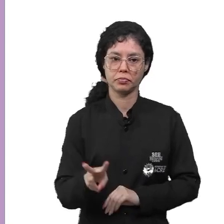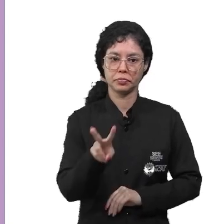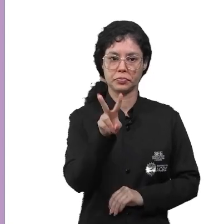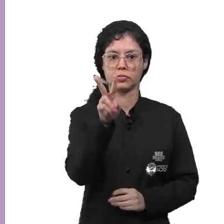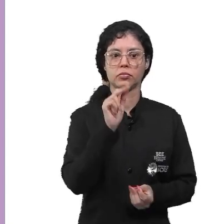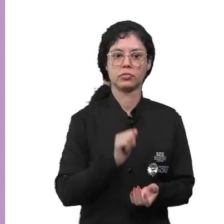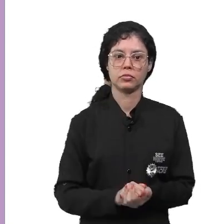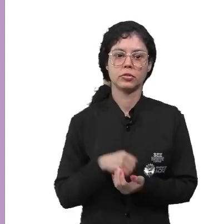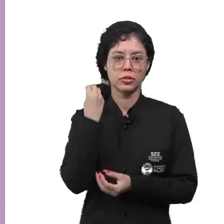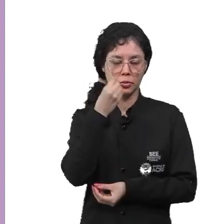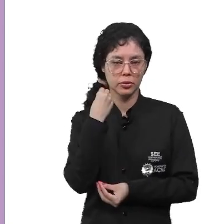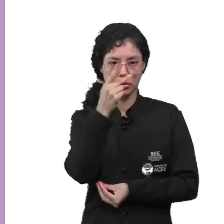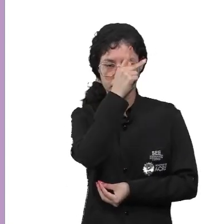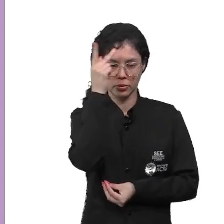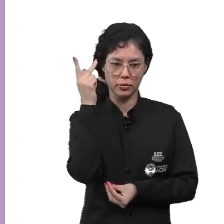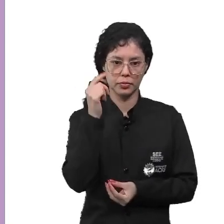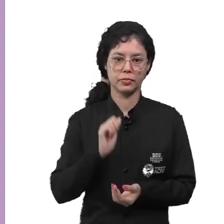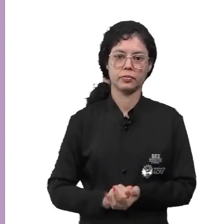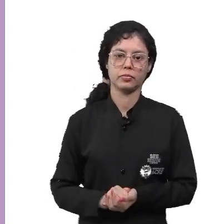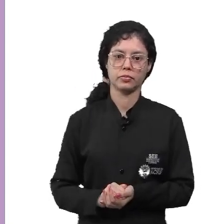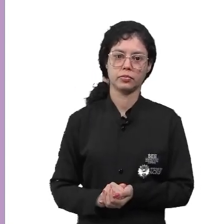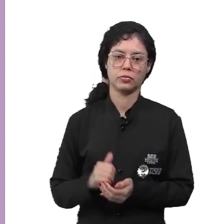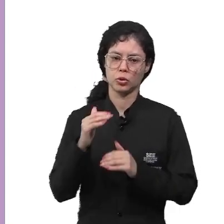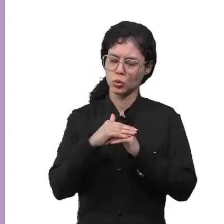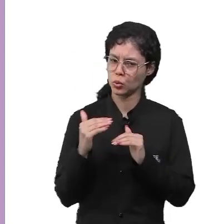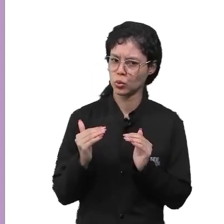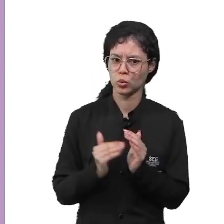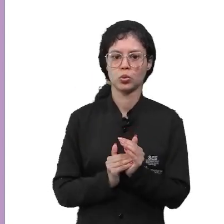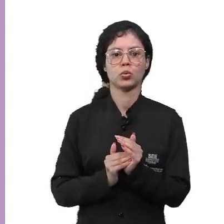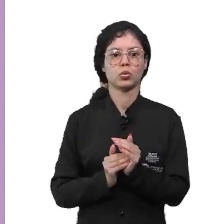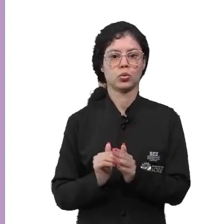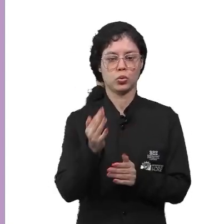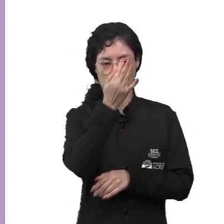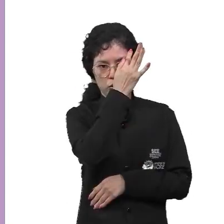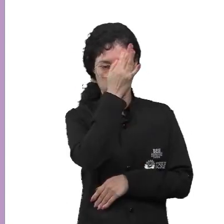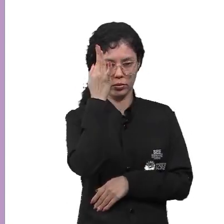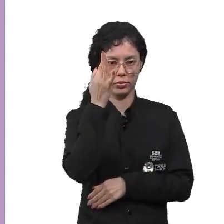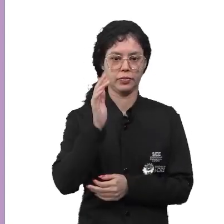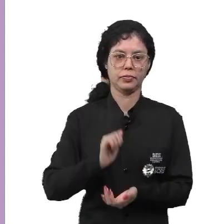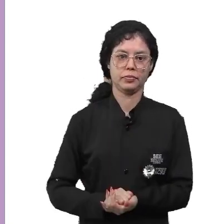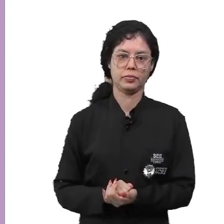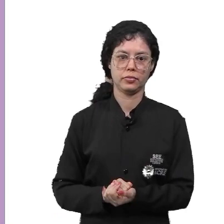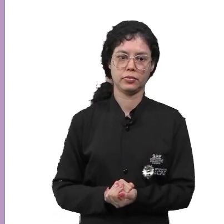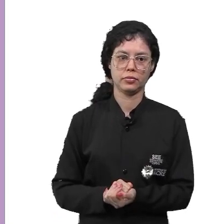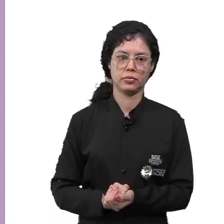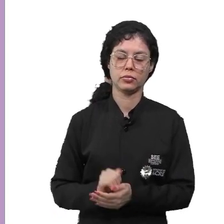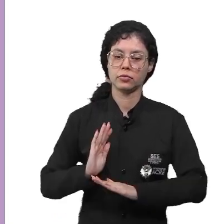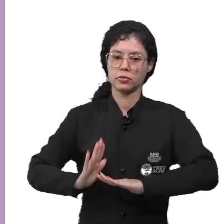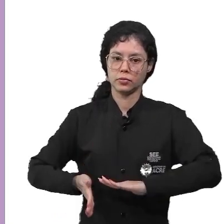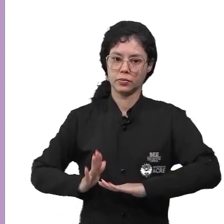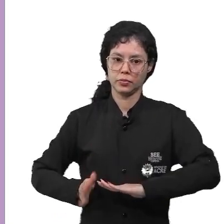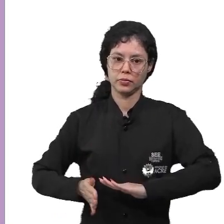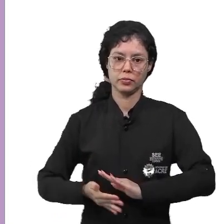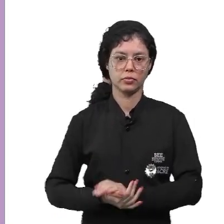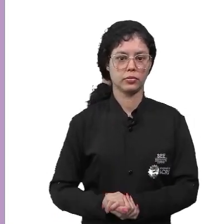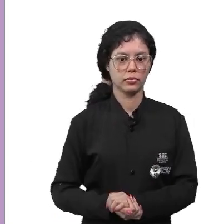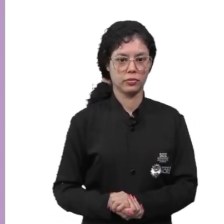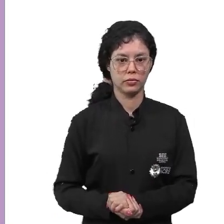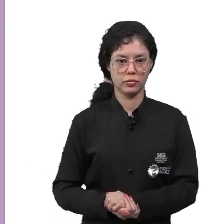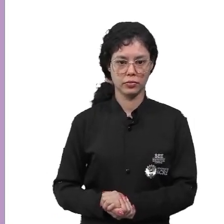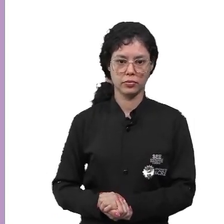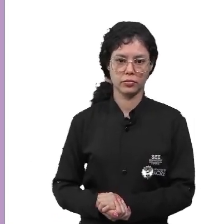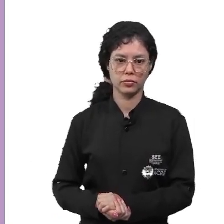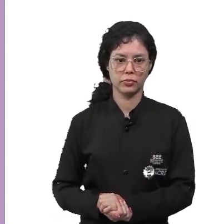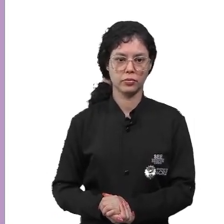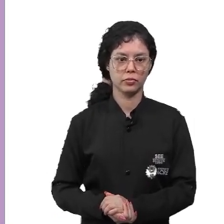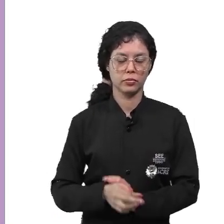Valorização da experiência pessoal. Isso aqui está em quase todos os filósofos da contemporaneidade.